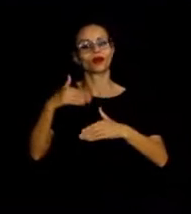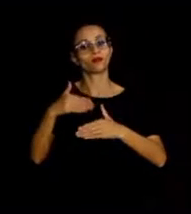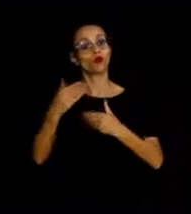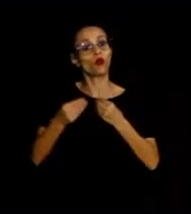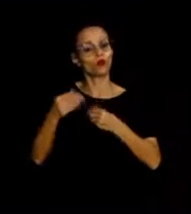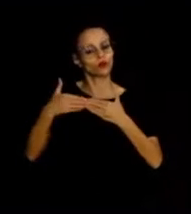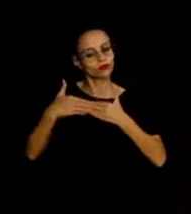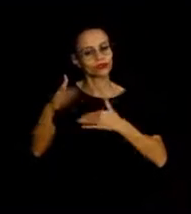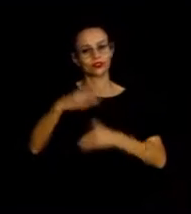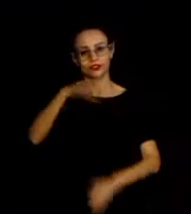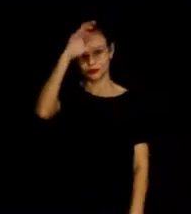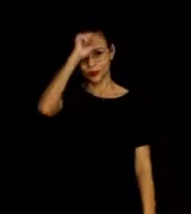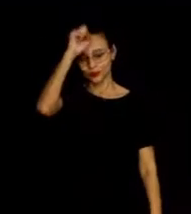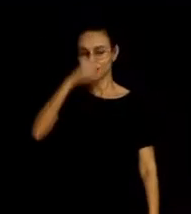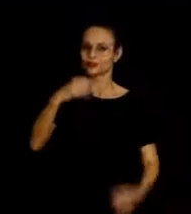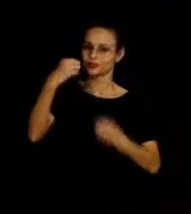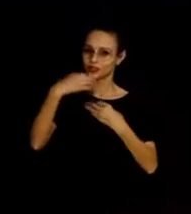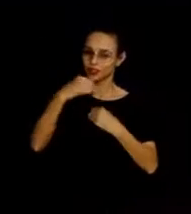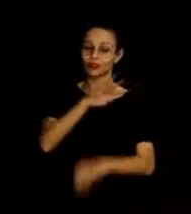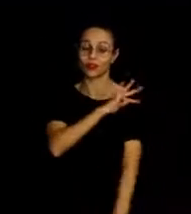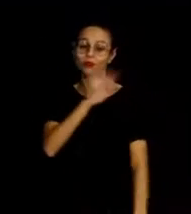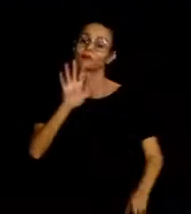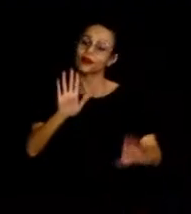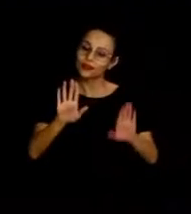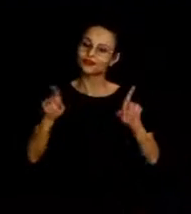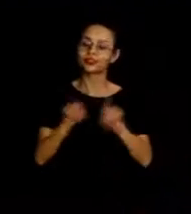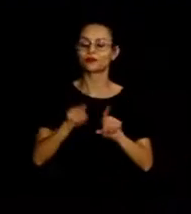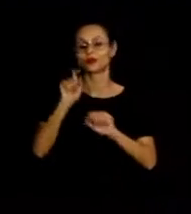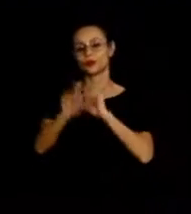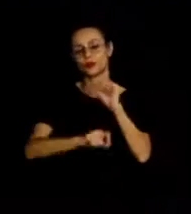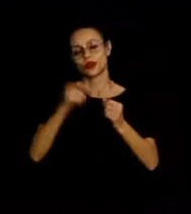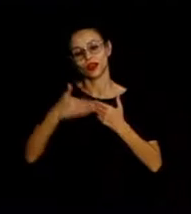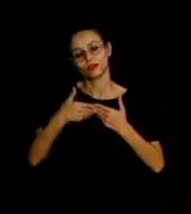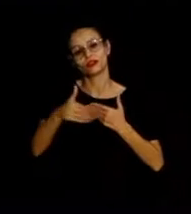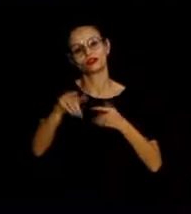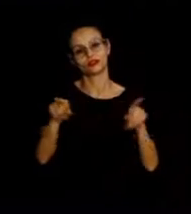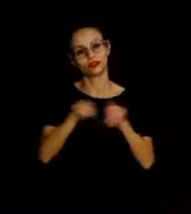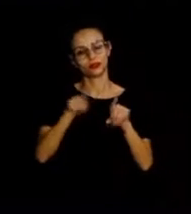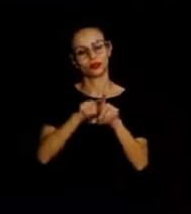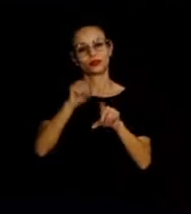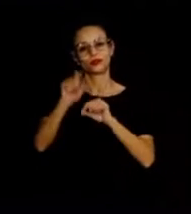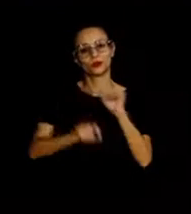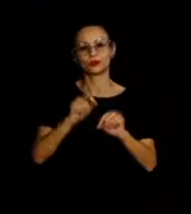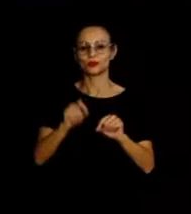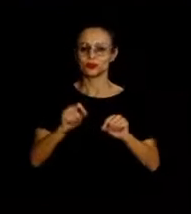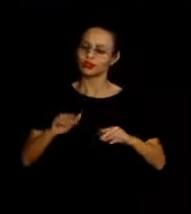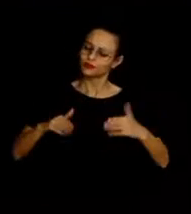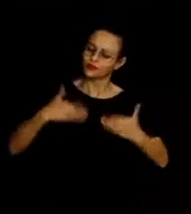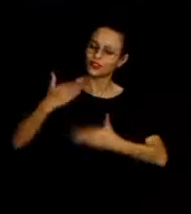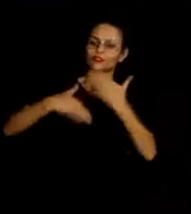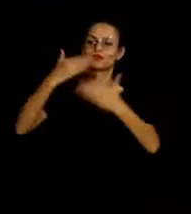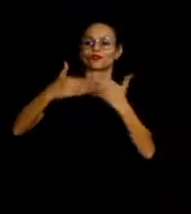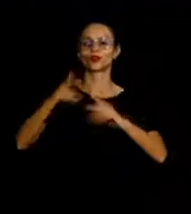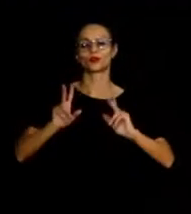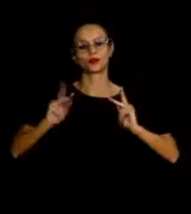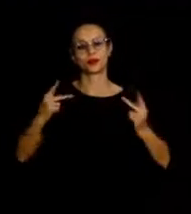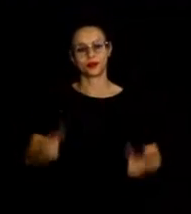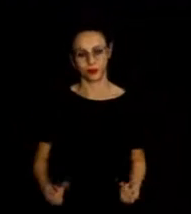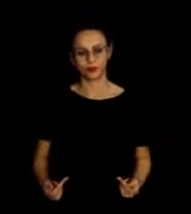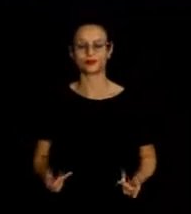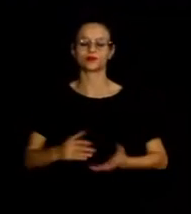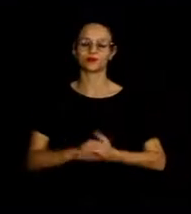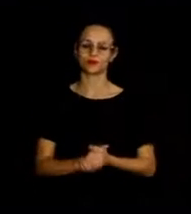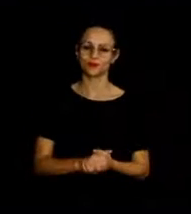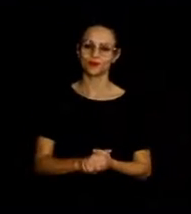ensinamentos aprendizado técnicos mais mais uma vez né A partir também desse desenvolvimento humano